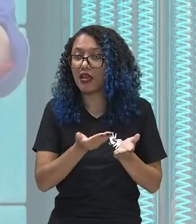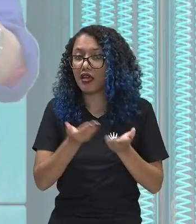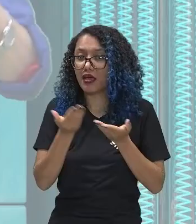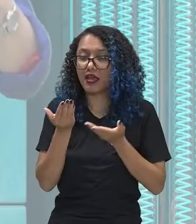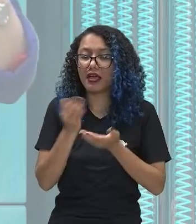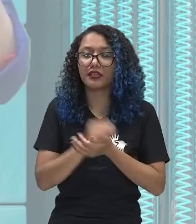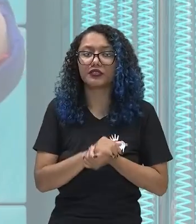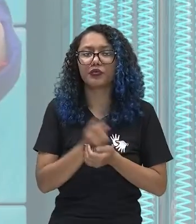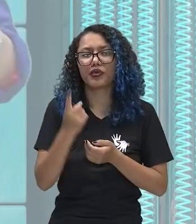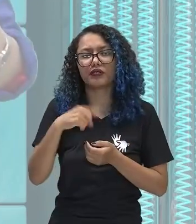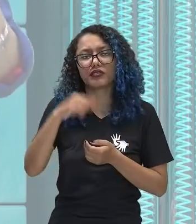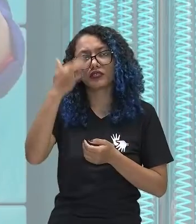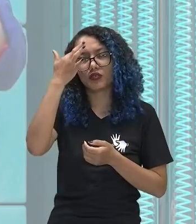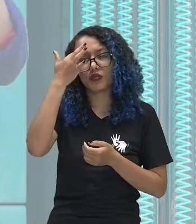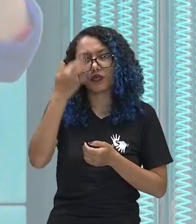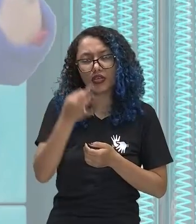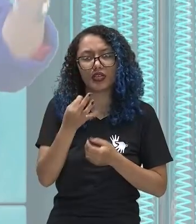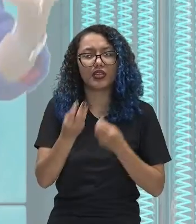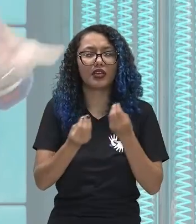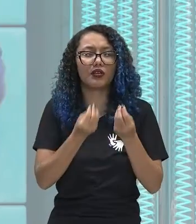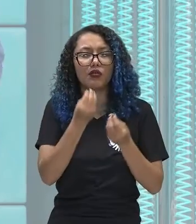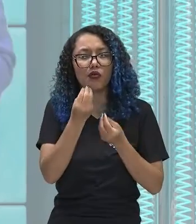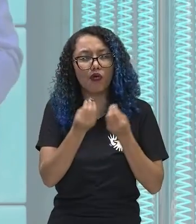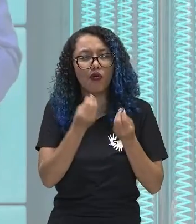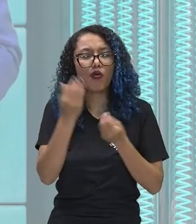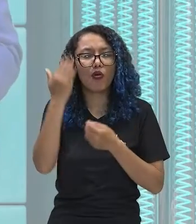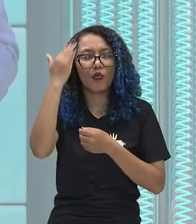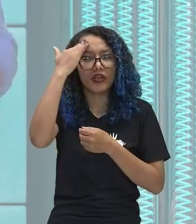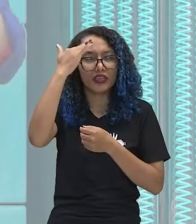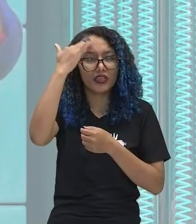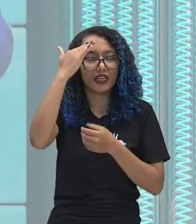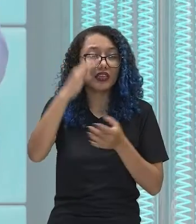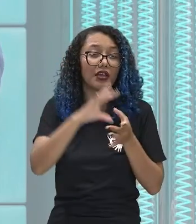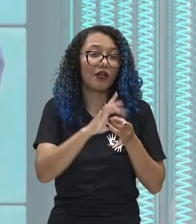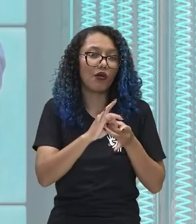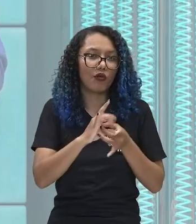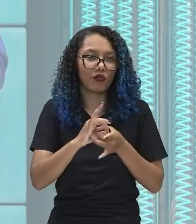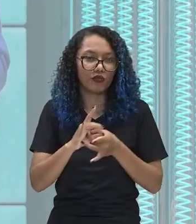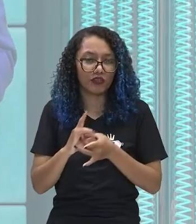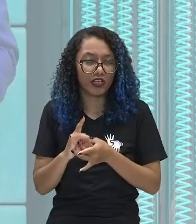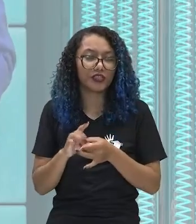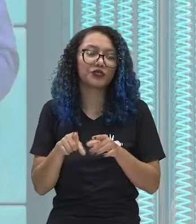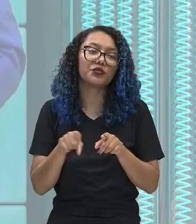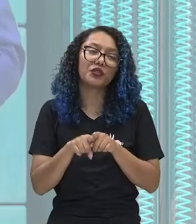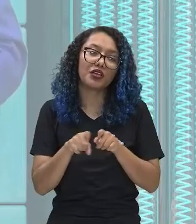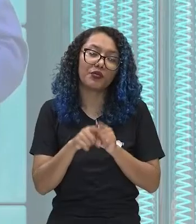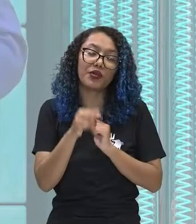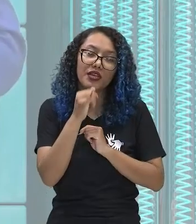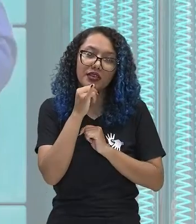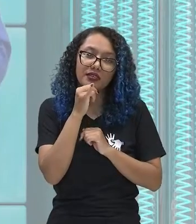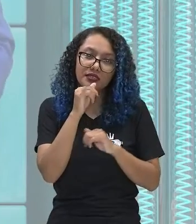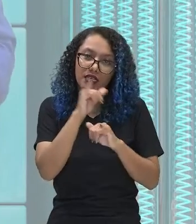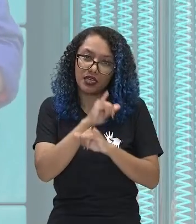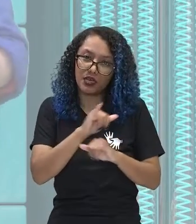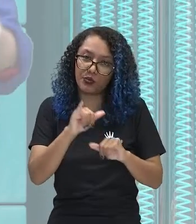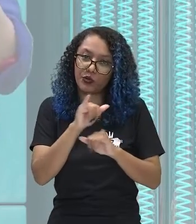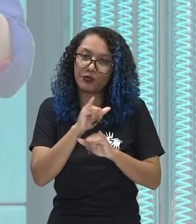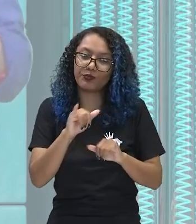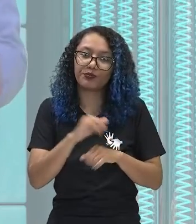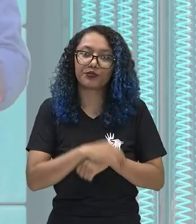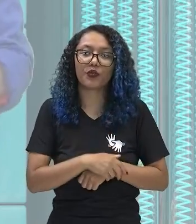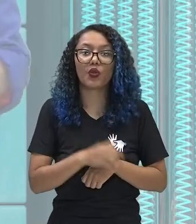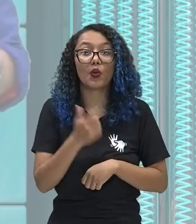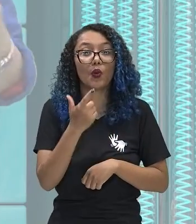possibilitando compreender mais, ler um pouco mais para entender o contexto. Também é um exemplo de campanha publicitária. Um